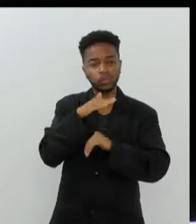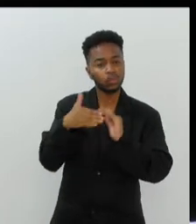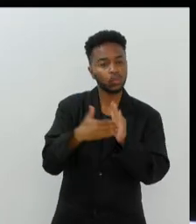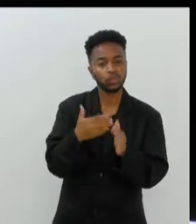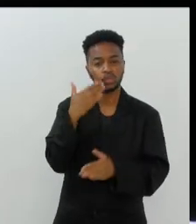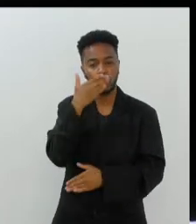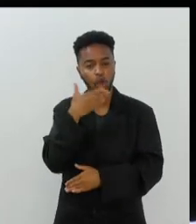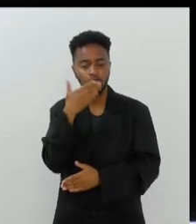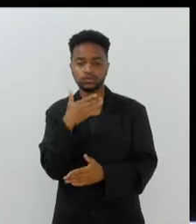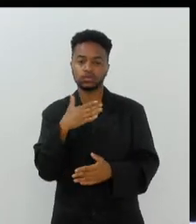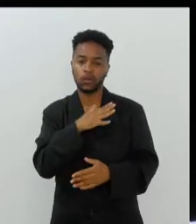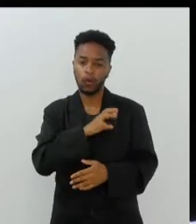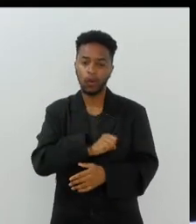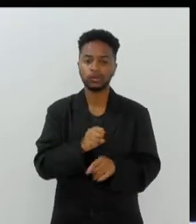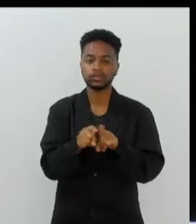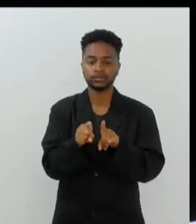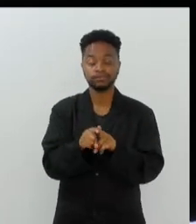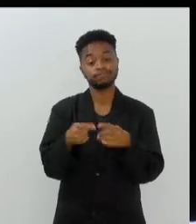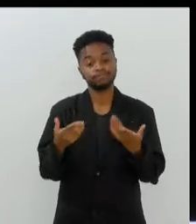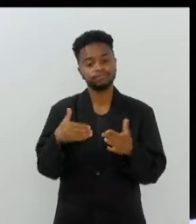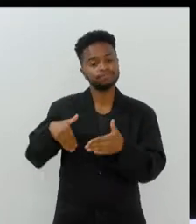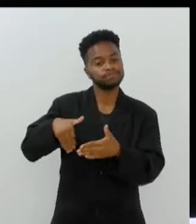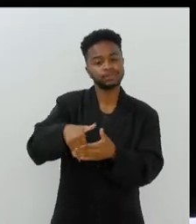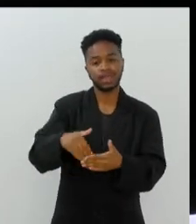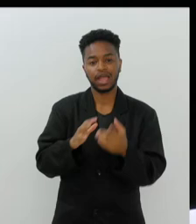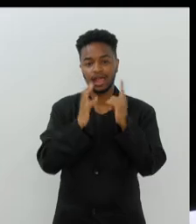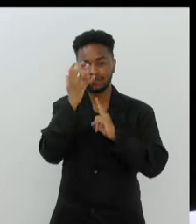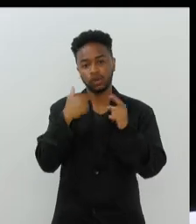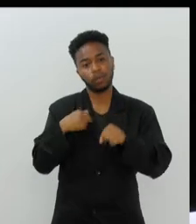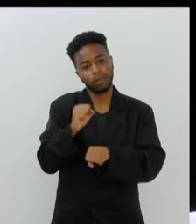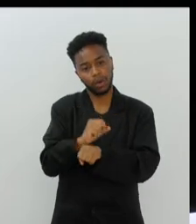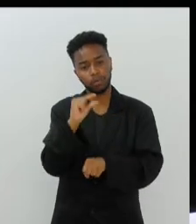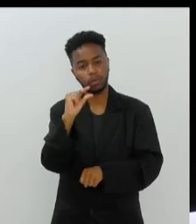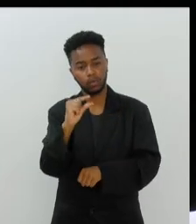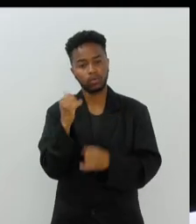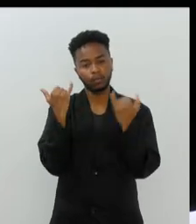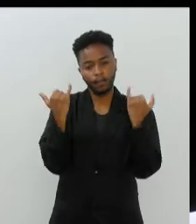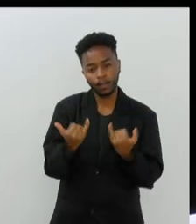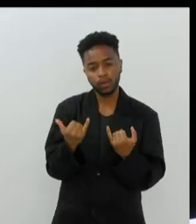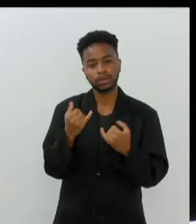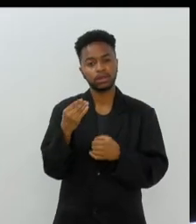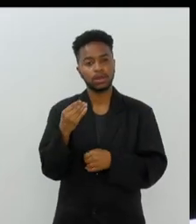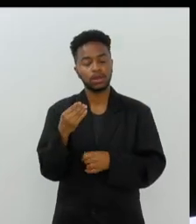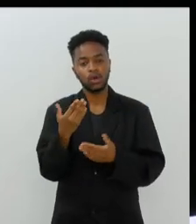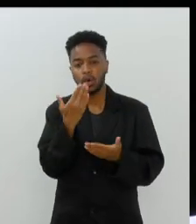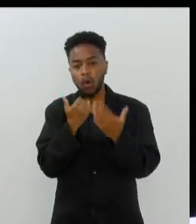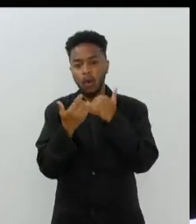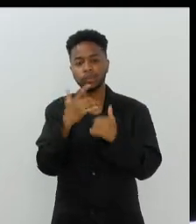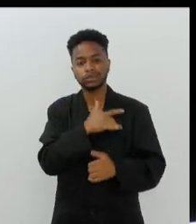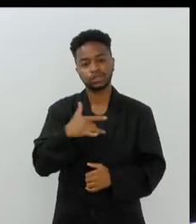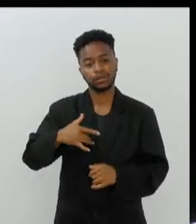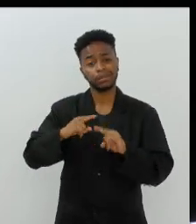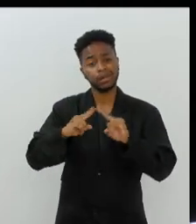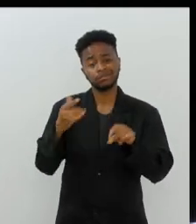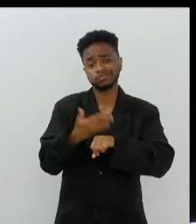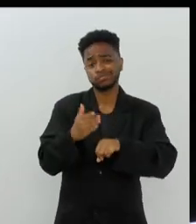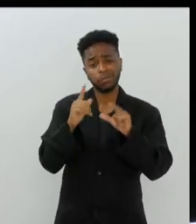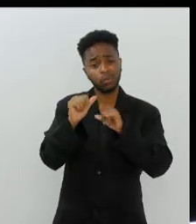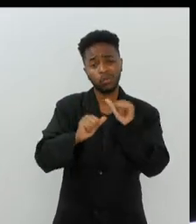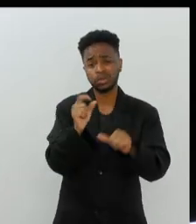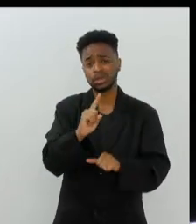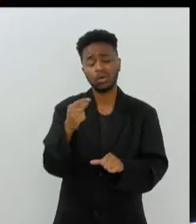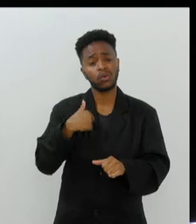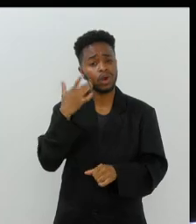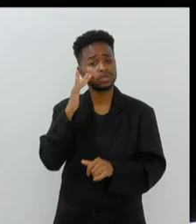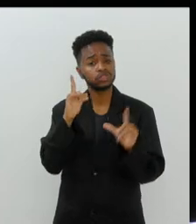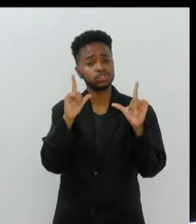eu gosto de comer doce. E aí, quando chega perto do carnaval, eu dou uma segurada, faço uma dieta. Mas o treino